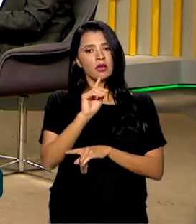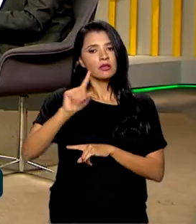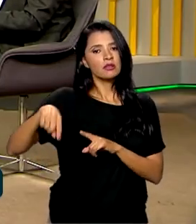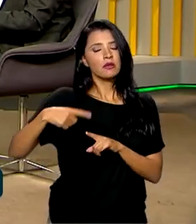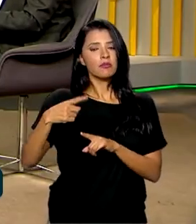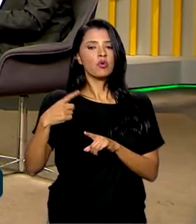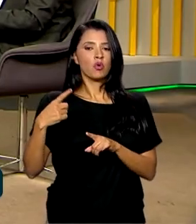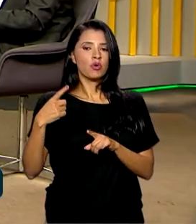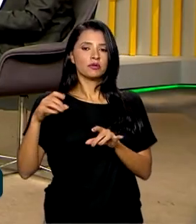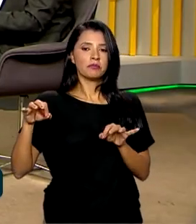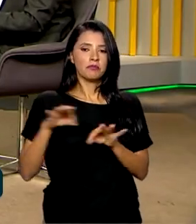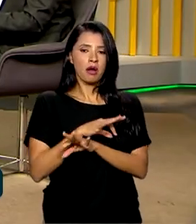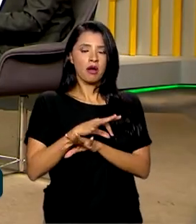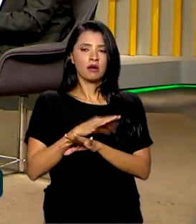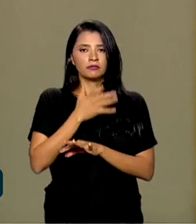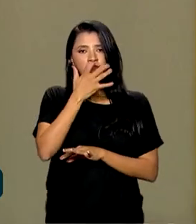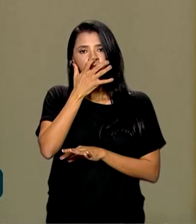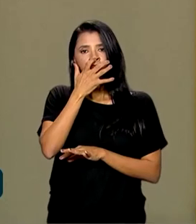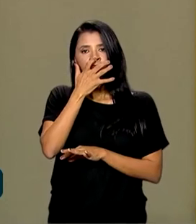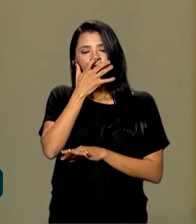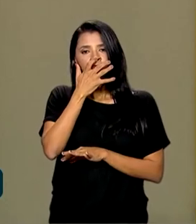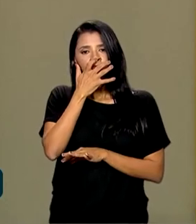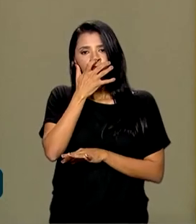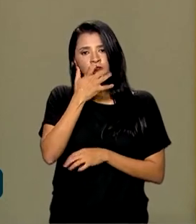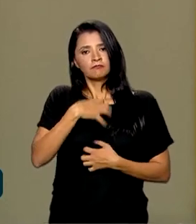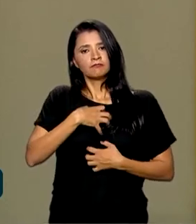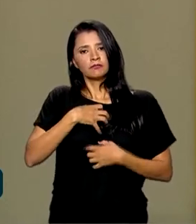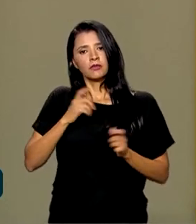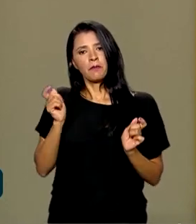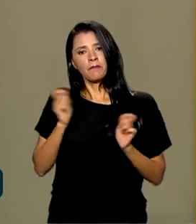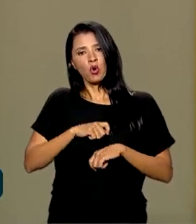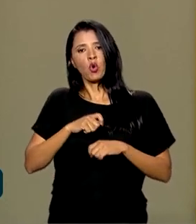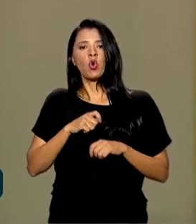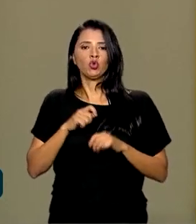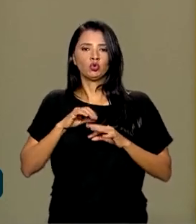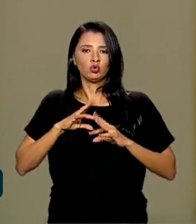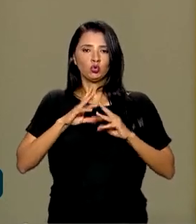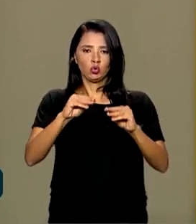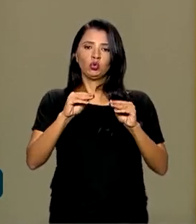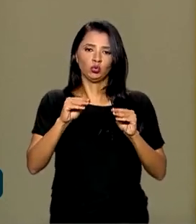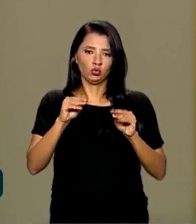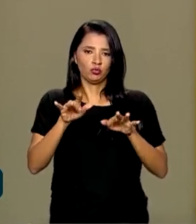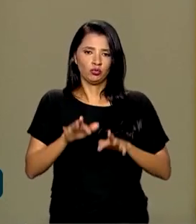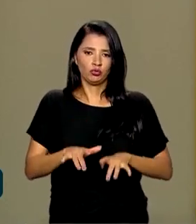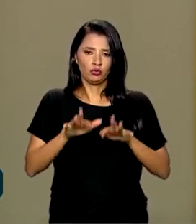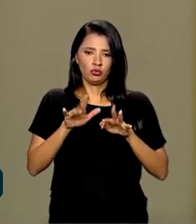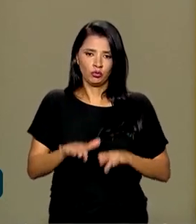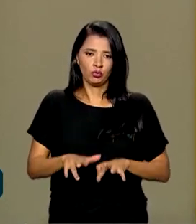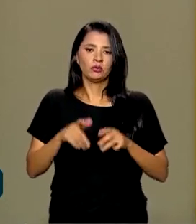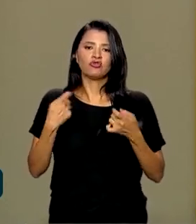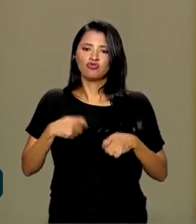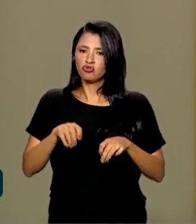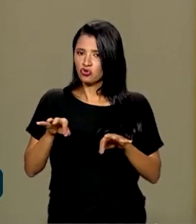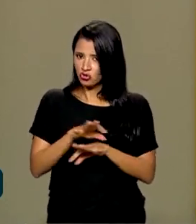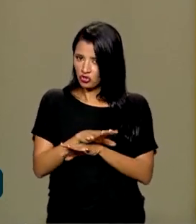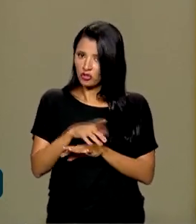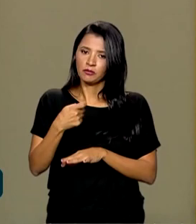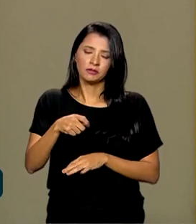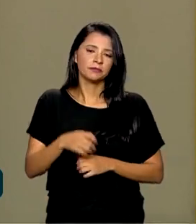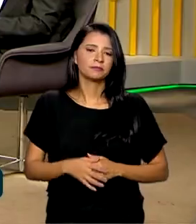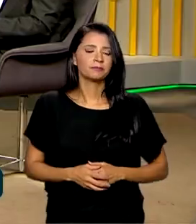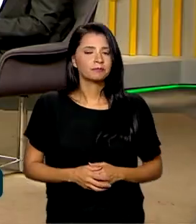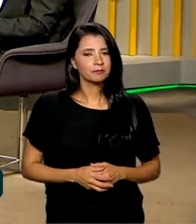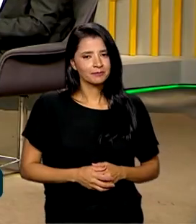encaminha definitivamente quando ela se sentir ali contemplada e preenchendo todos os pré-requisitos que são necessários. Muito bem.